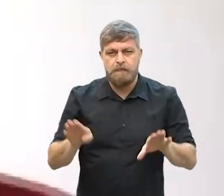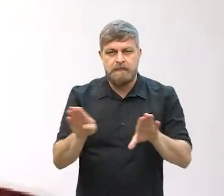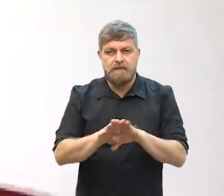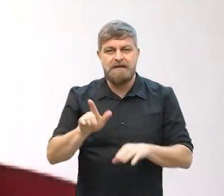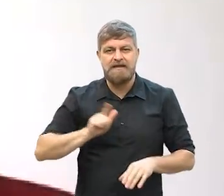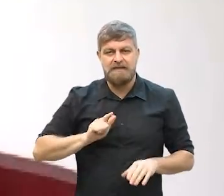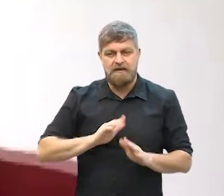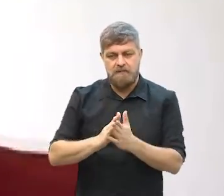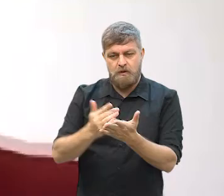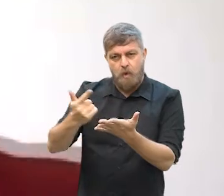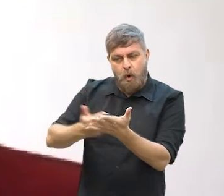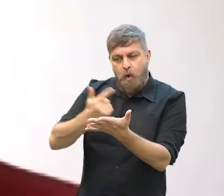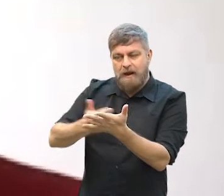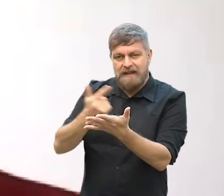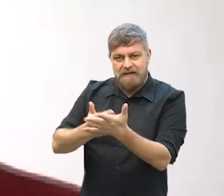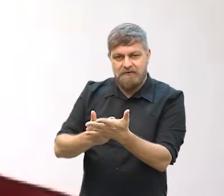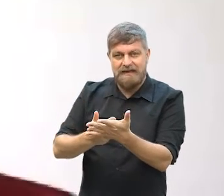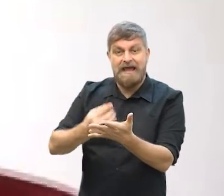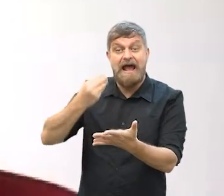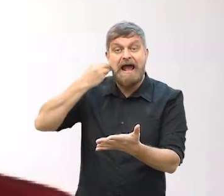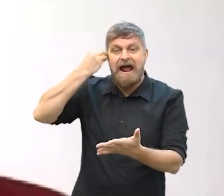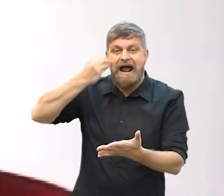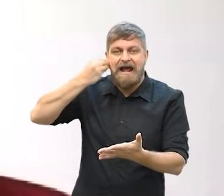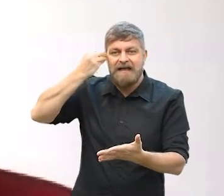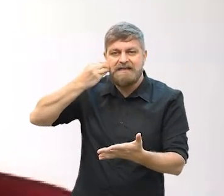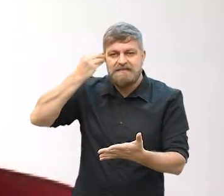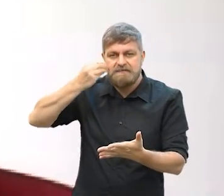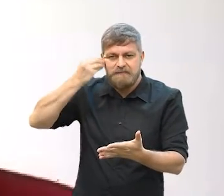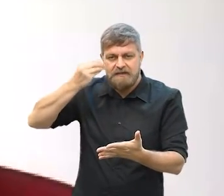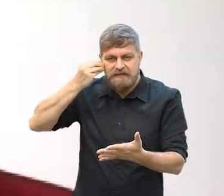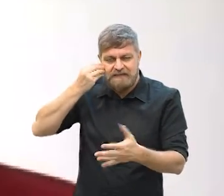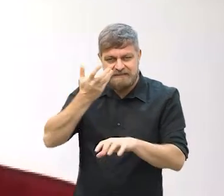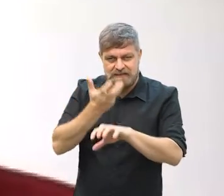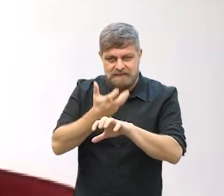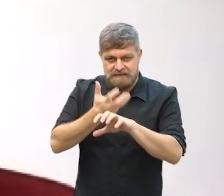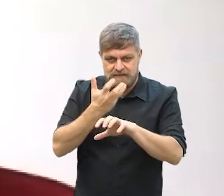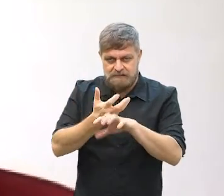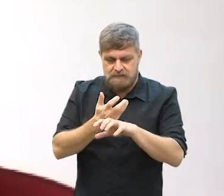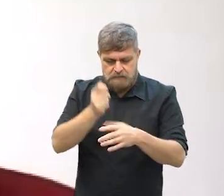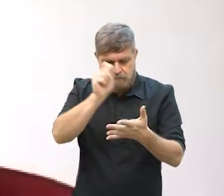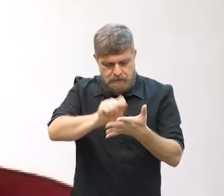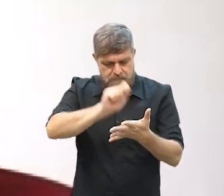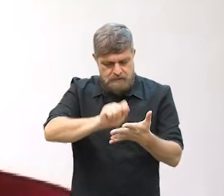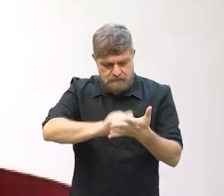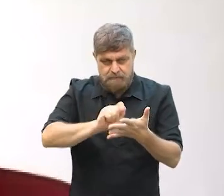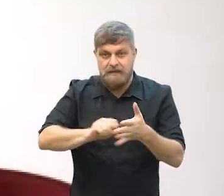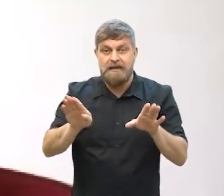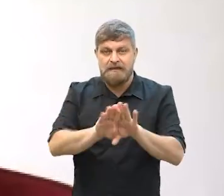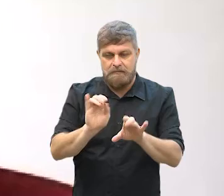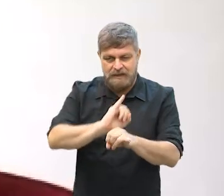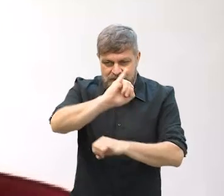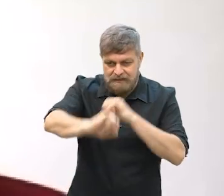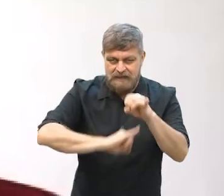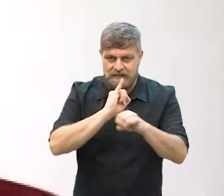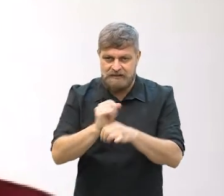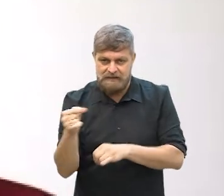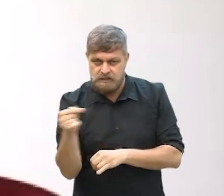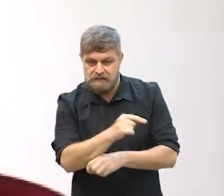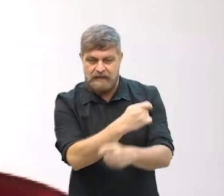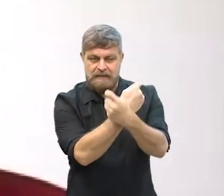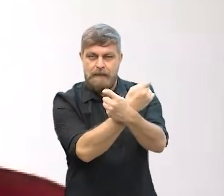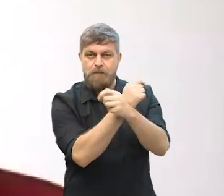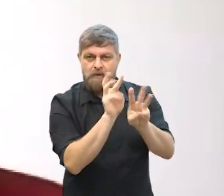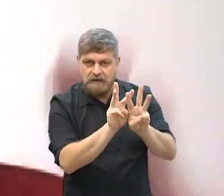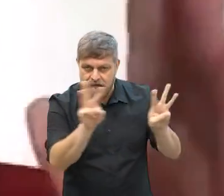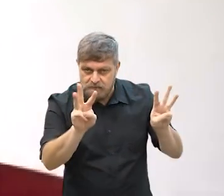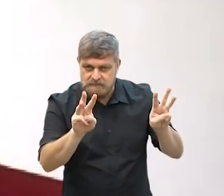teve o livro que é um relato de experiência dessa disciplina, né, que também está disponível online lá no site da